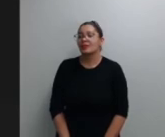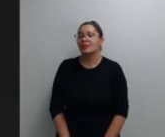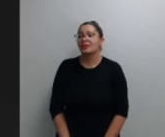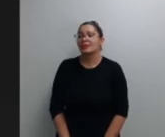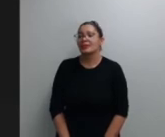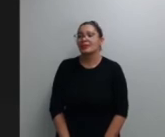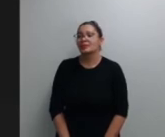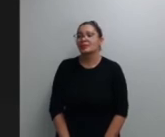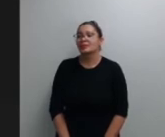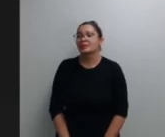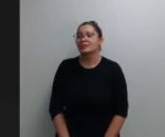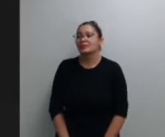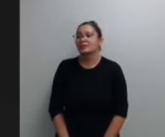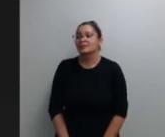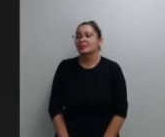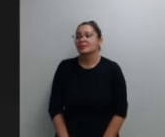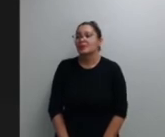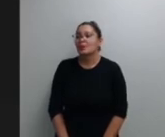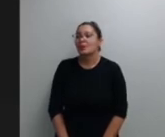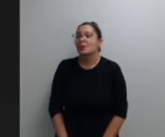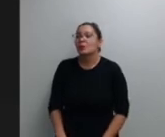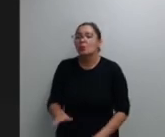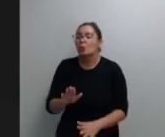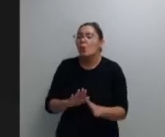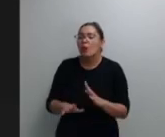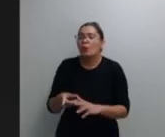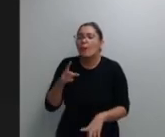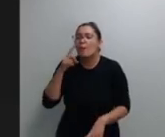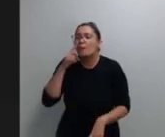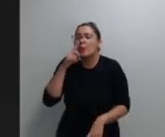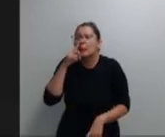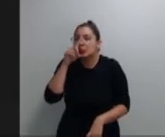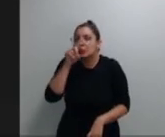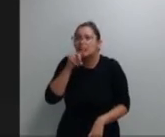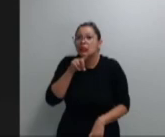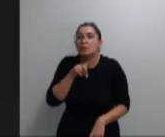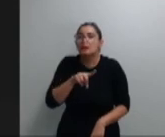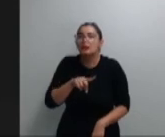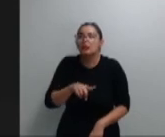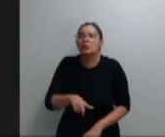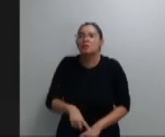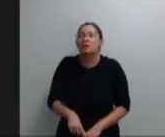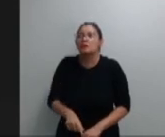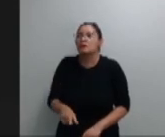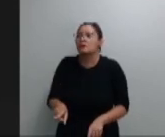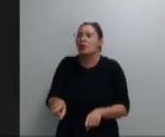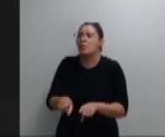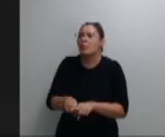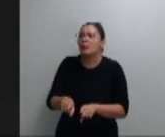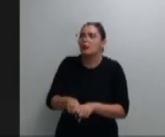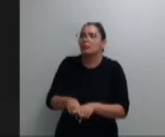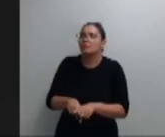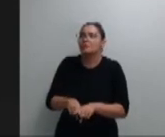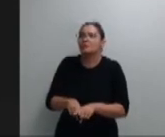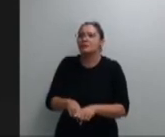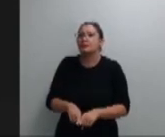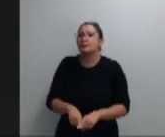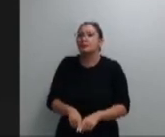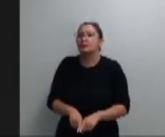que apareceu na periculosidade em noturno e no RE indicado firmou-se a tese RE da CFE